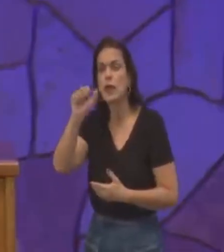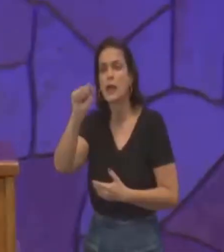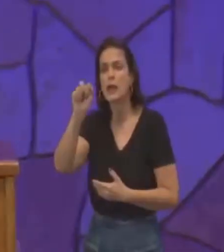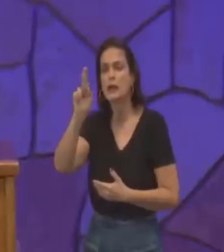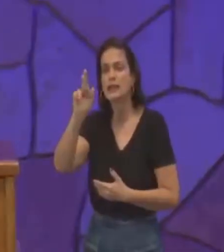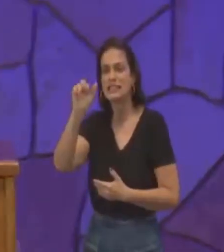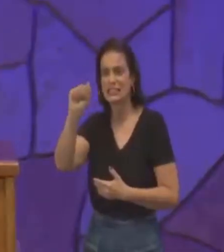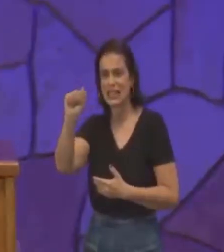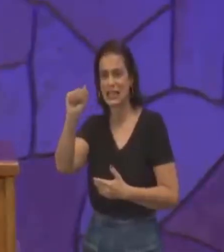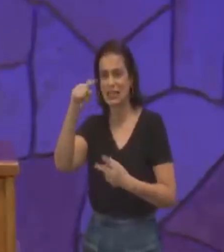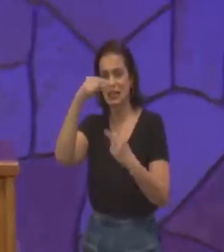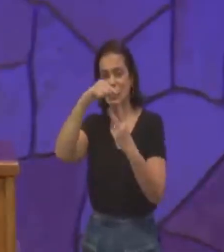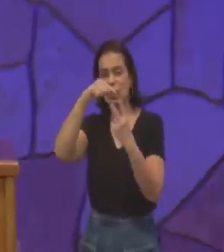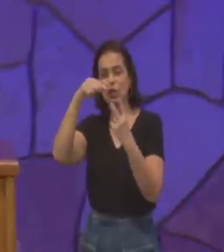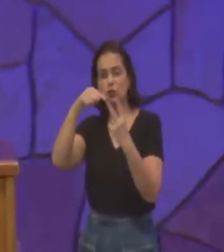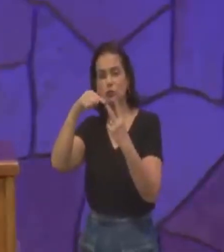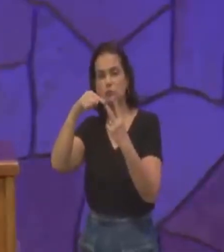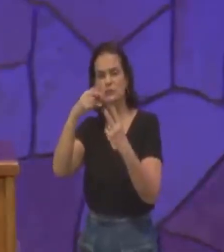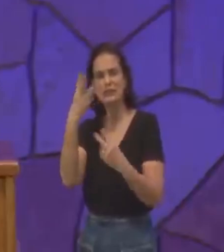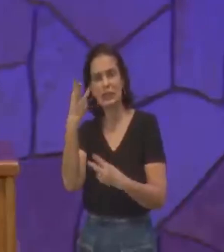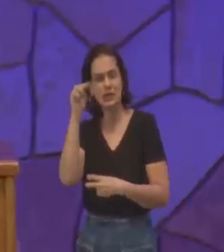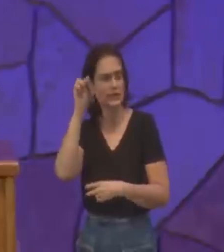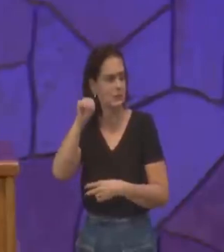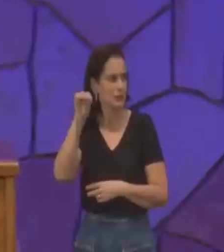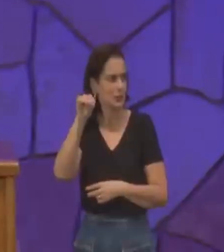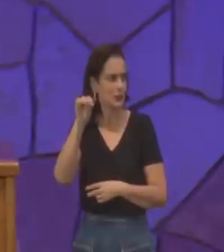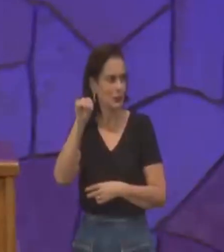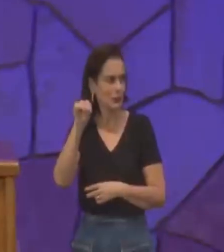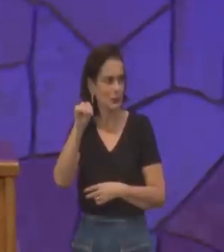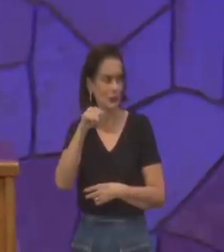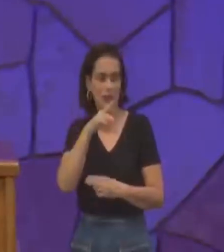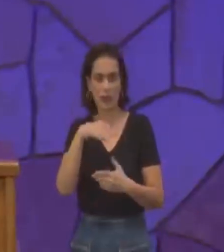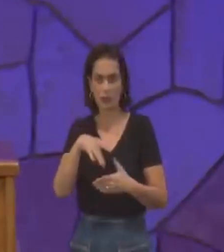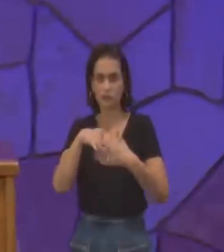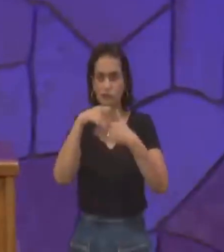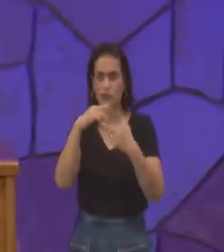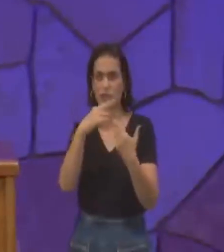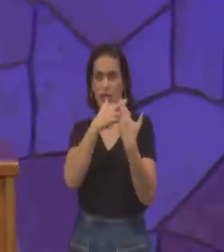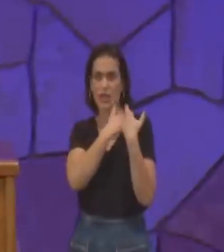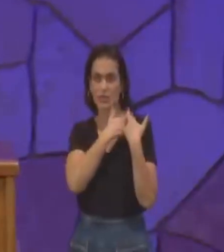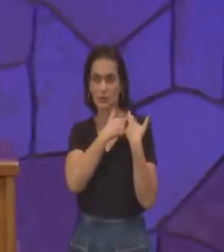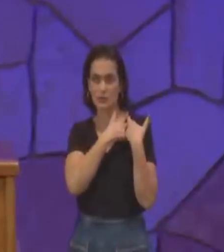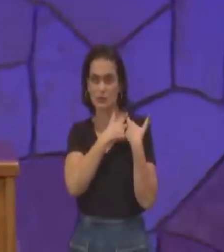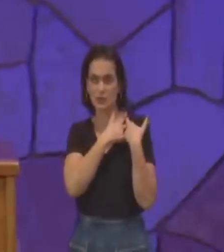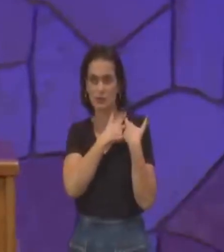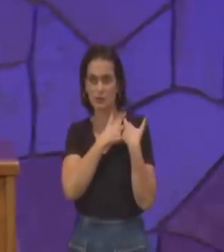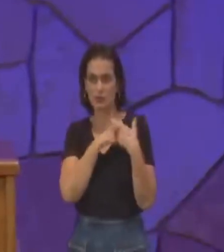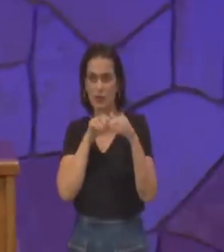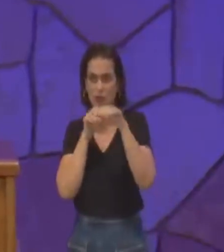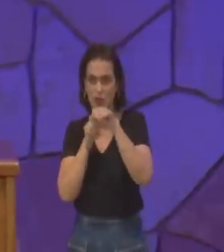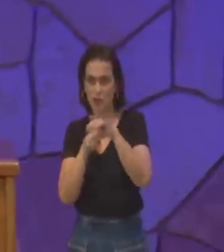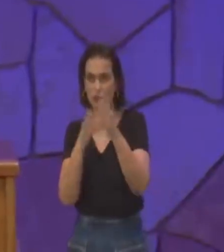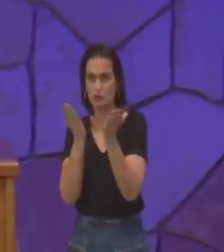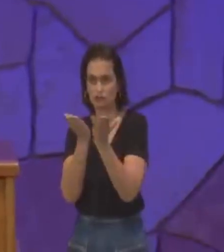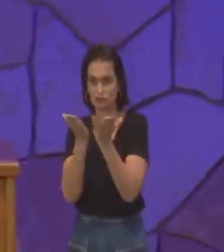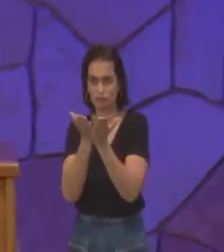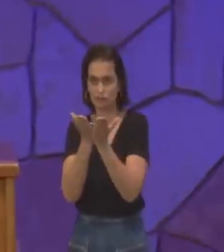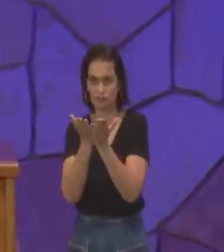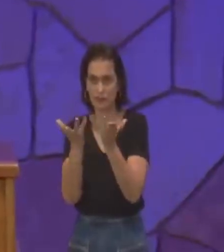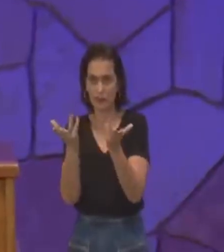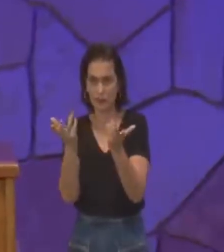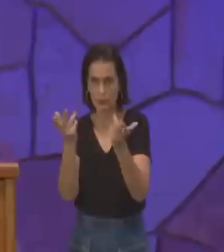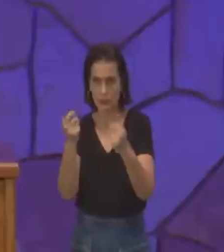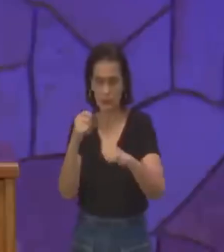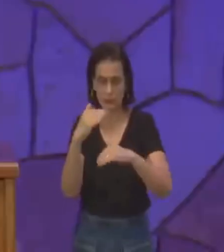tem 2 minutinhos, 3 minutinhos, ela é a nossa responsável pela educação cristã em nossa igreja, capacitação